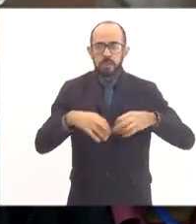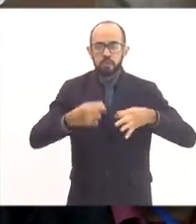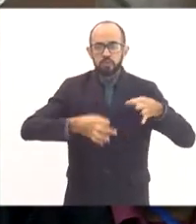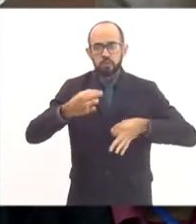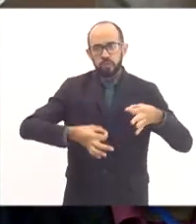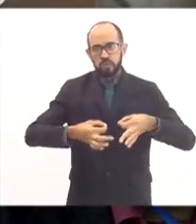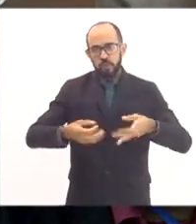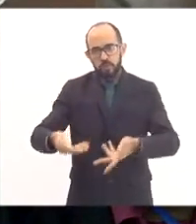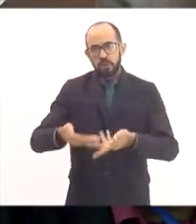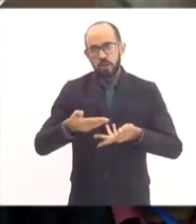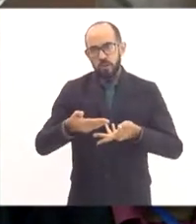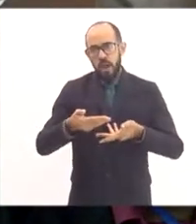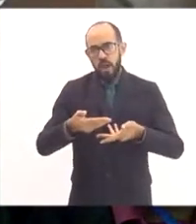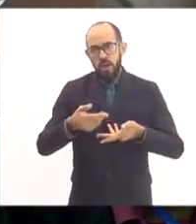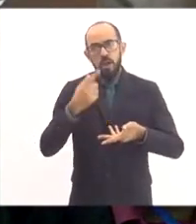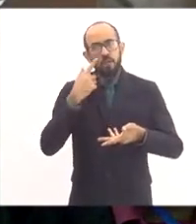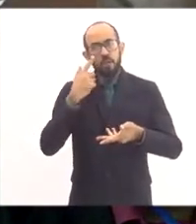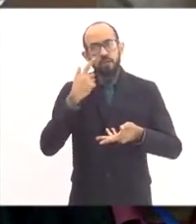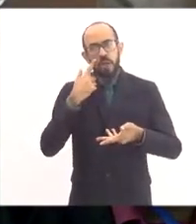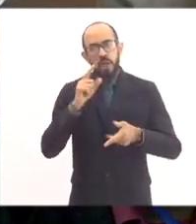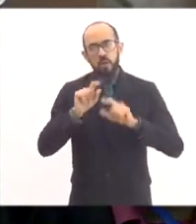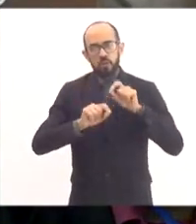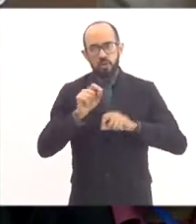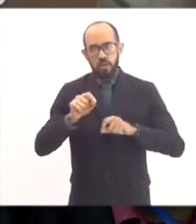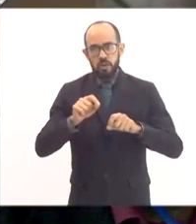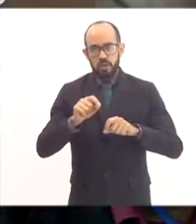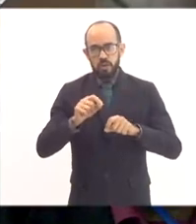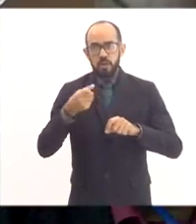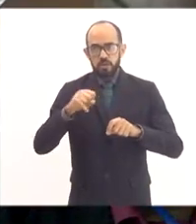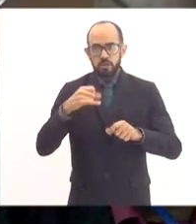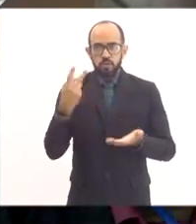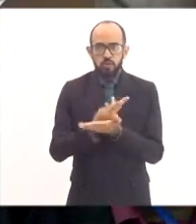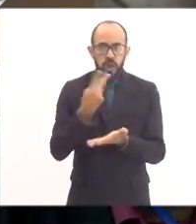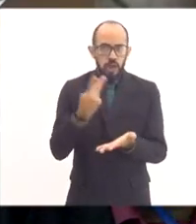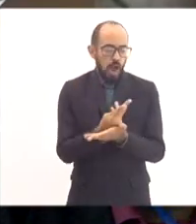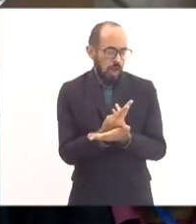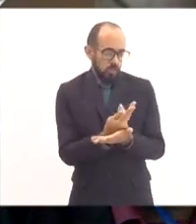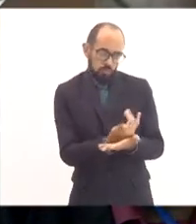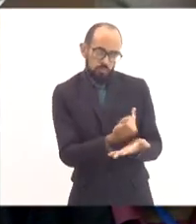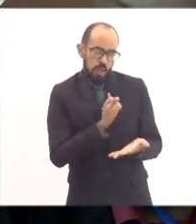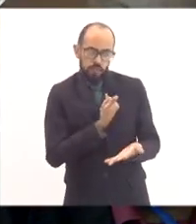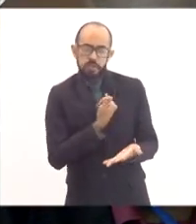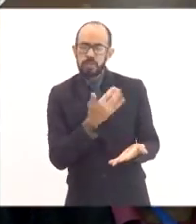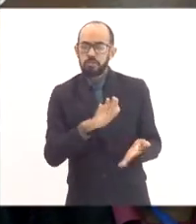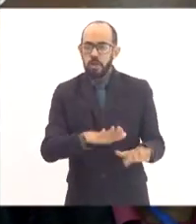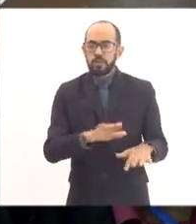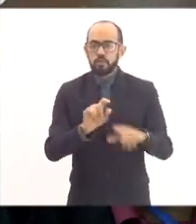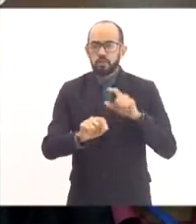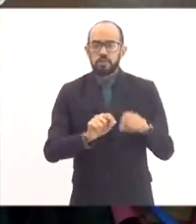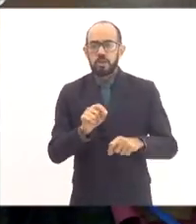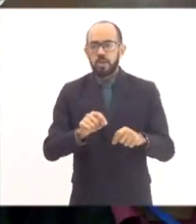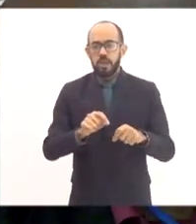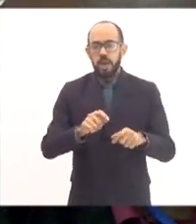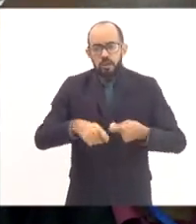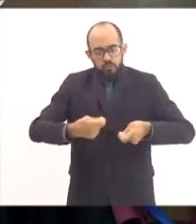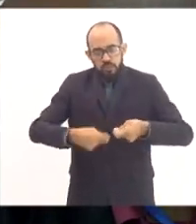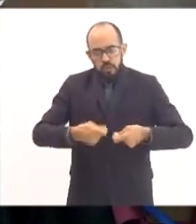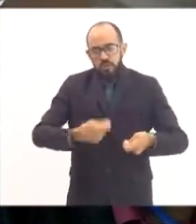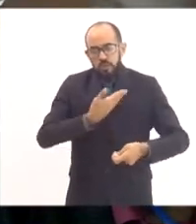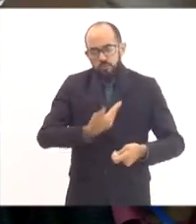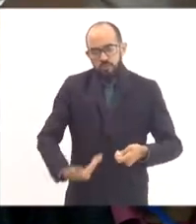ficar pedindo. Eu vou falar na minha visão, se eu estiver errado, alguém me corrija, que é o seguinte, primeiro, a administração pública pode